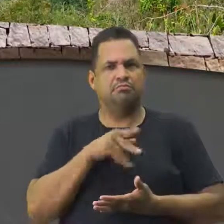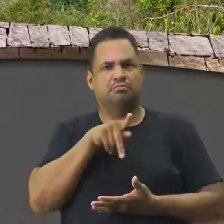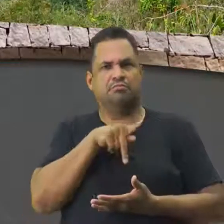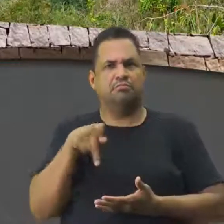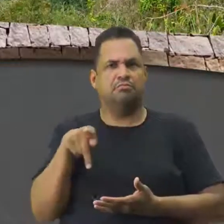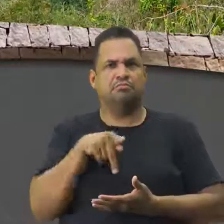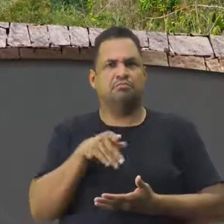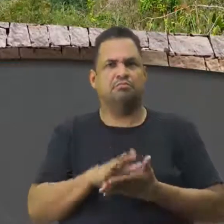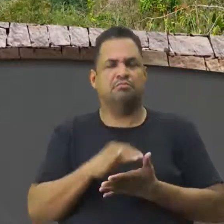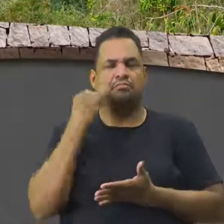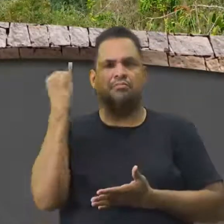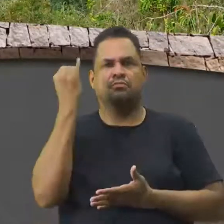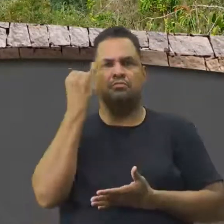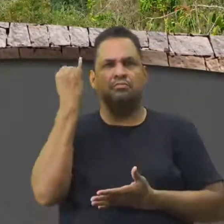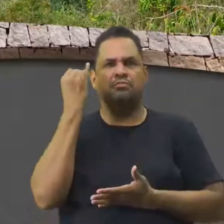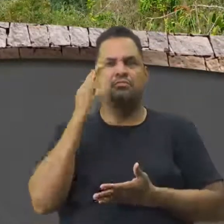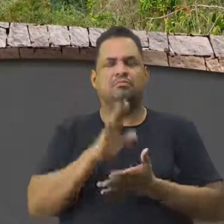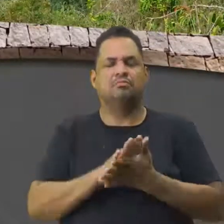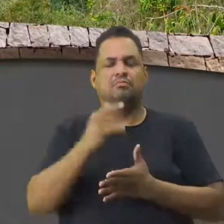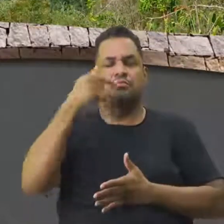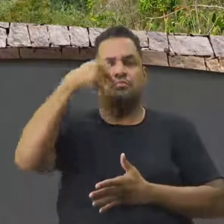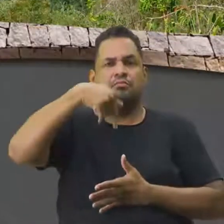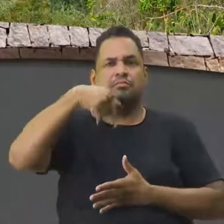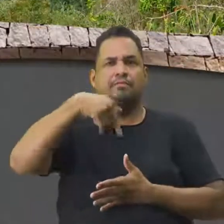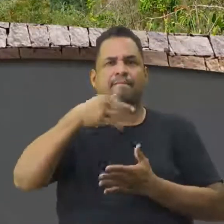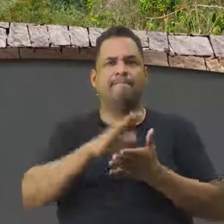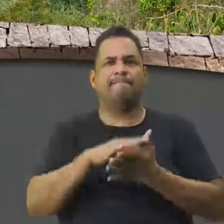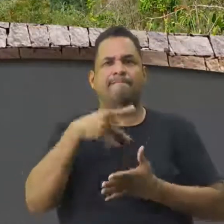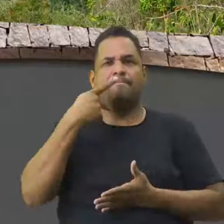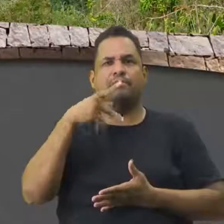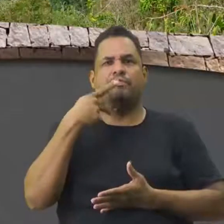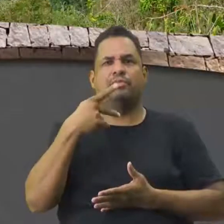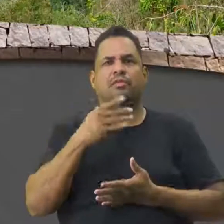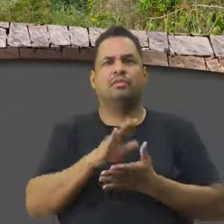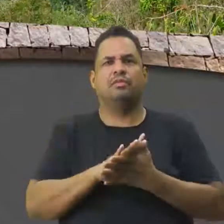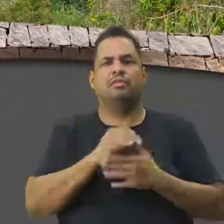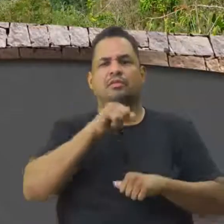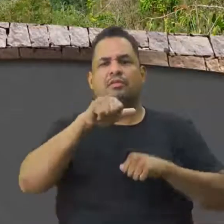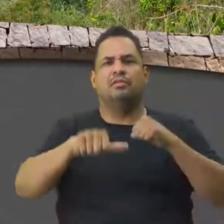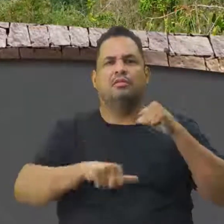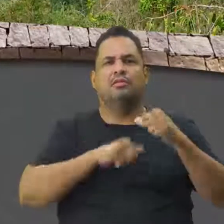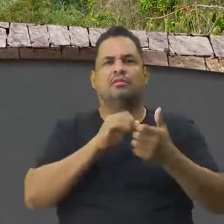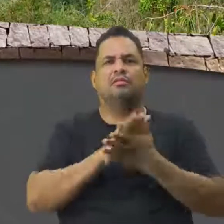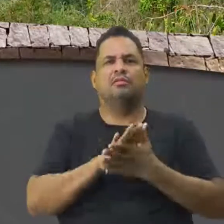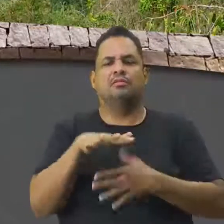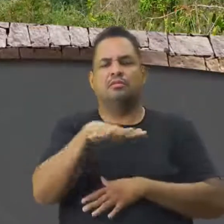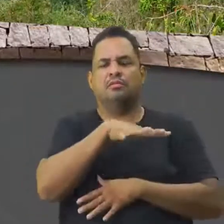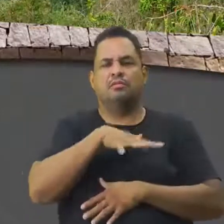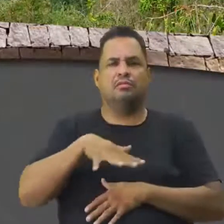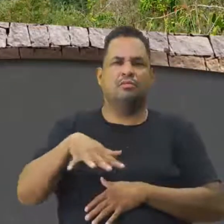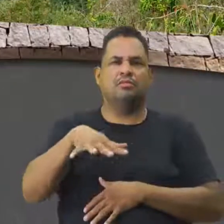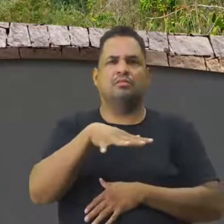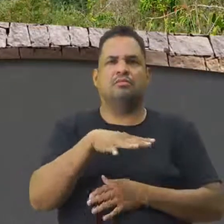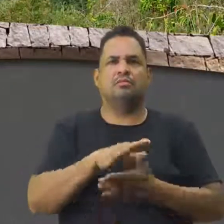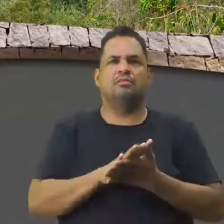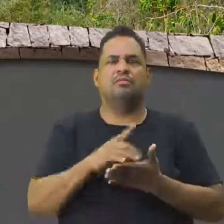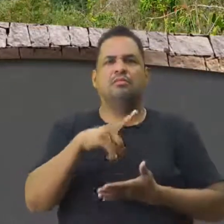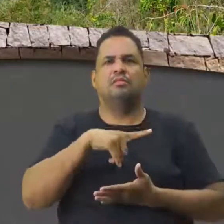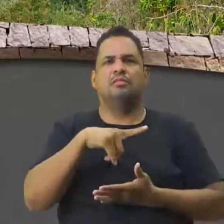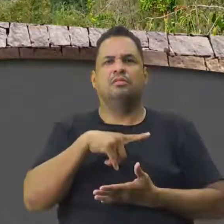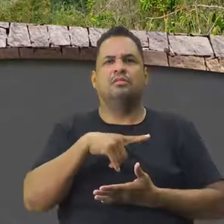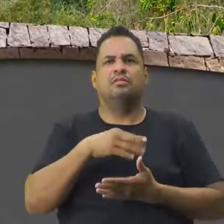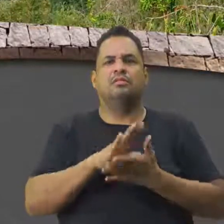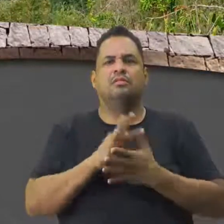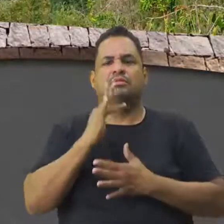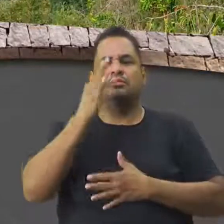muito importante eu estar aqui falando dessa transformação do espaço e tendo você como